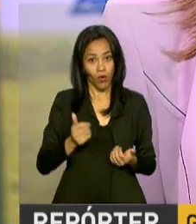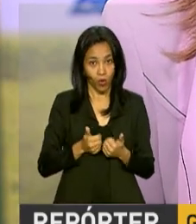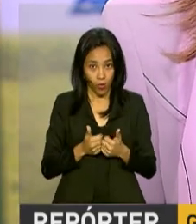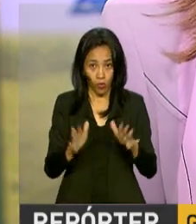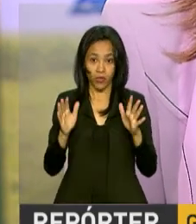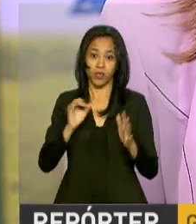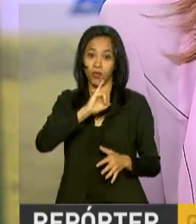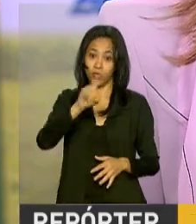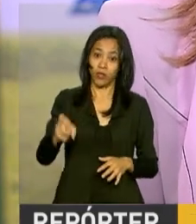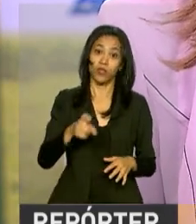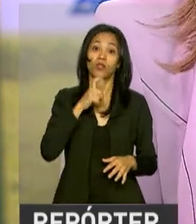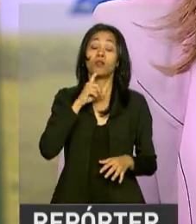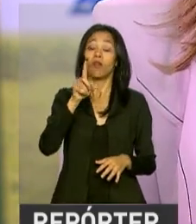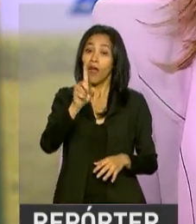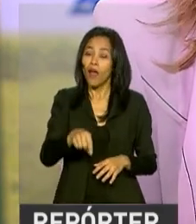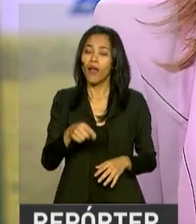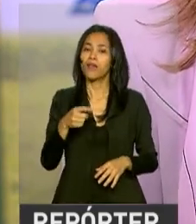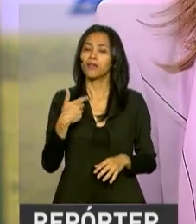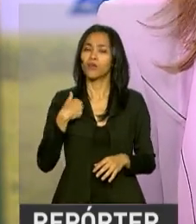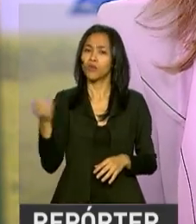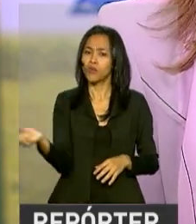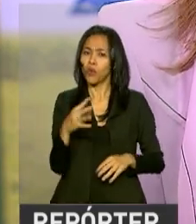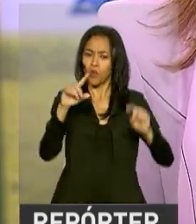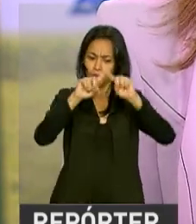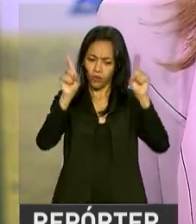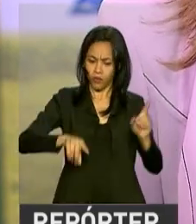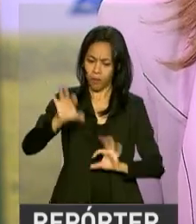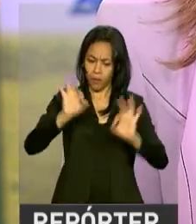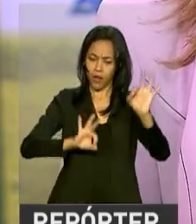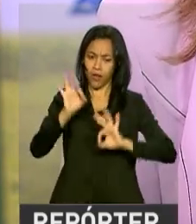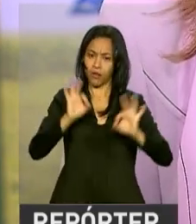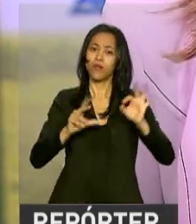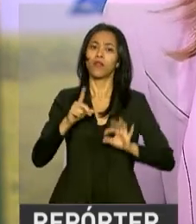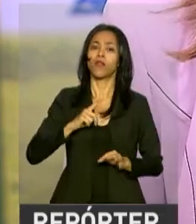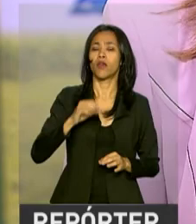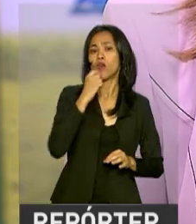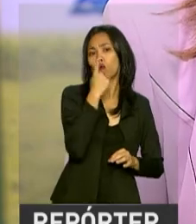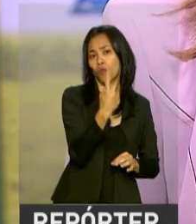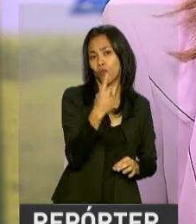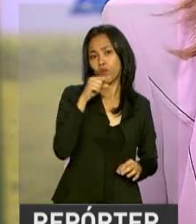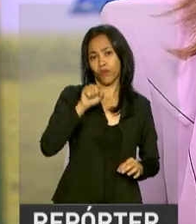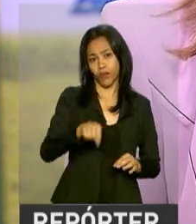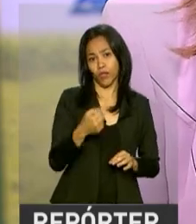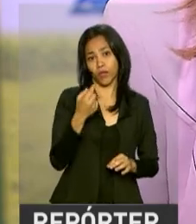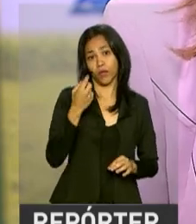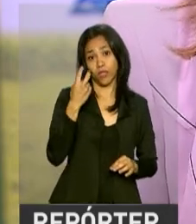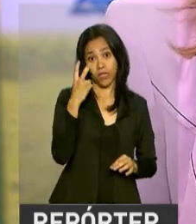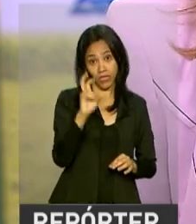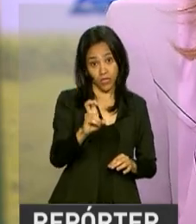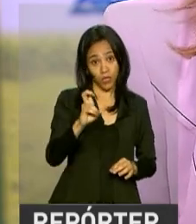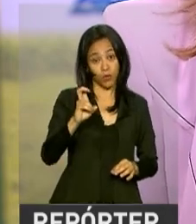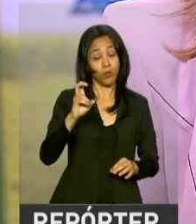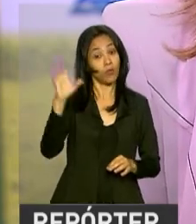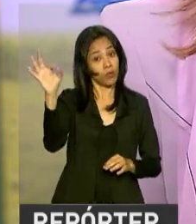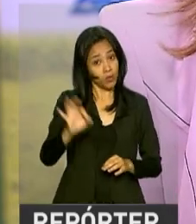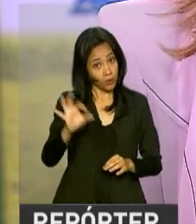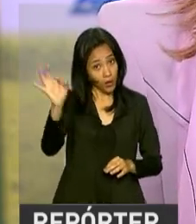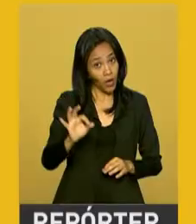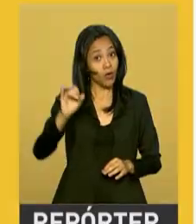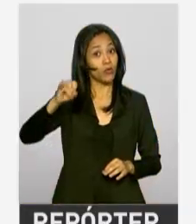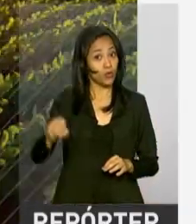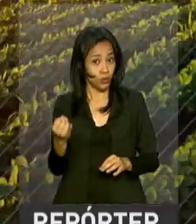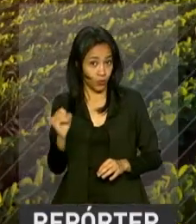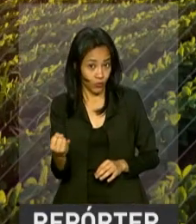novo plano safra prevê uma redução de 1,5 ponto percentual para as taxas de juros do crédito rural